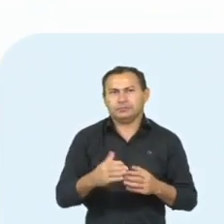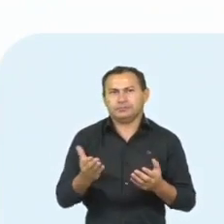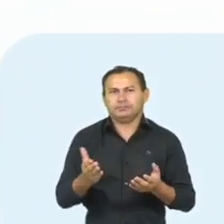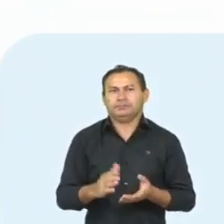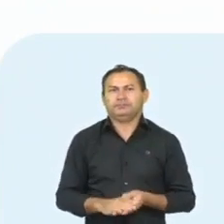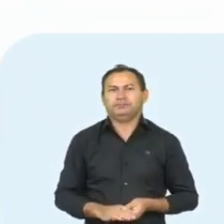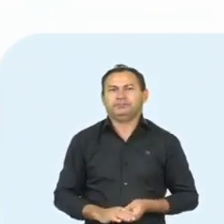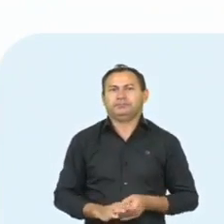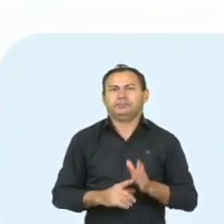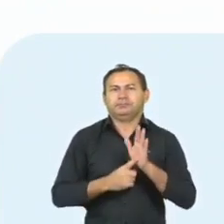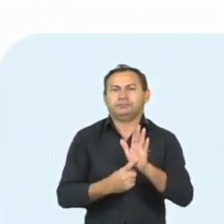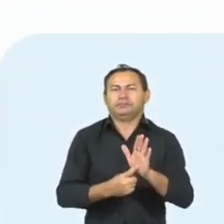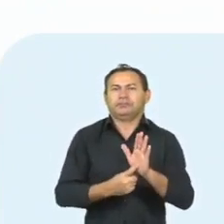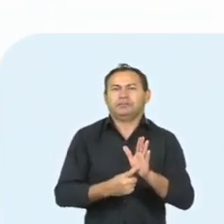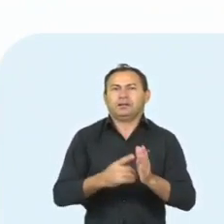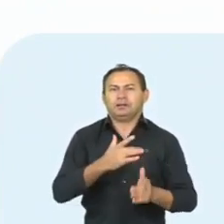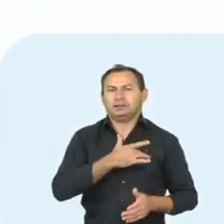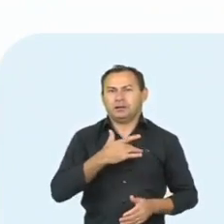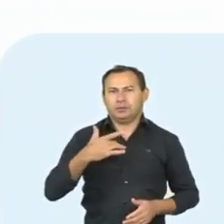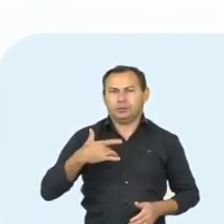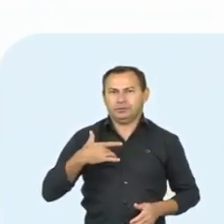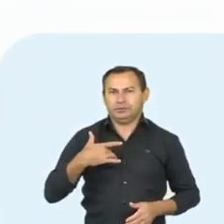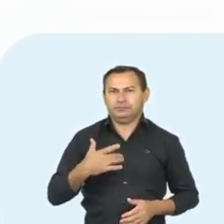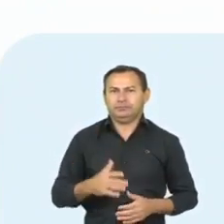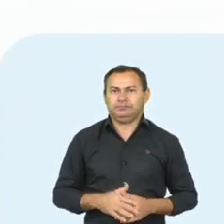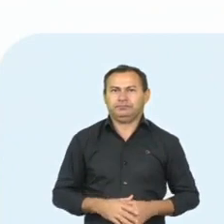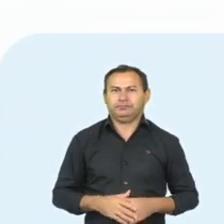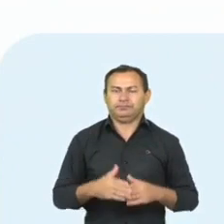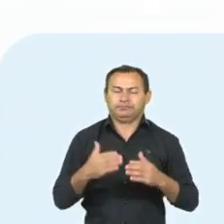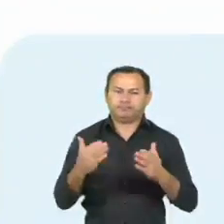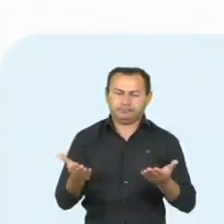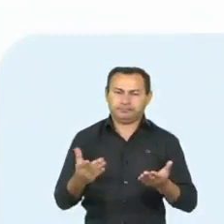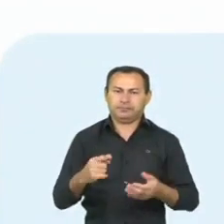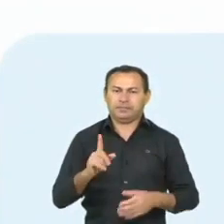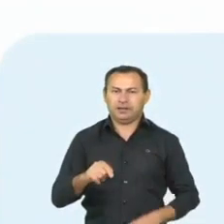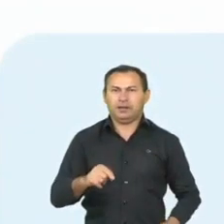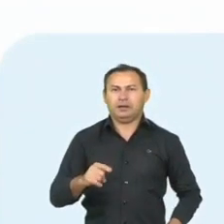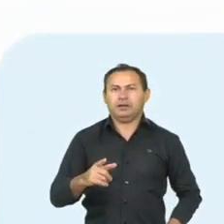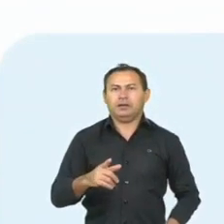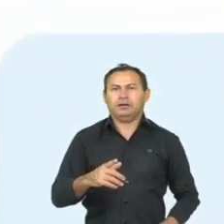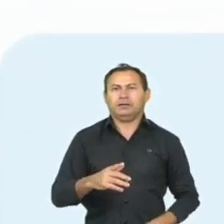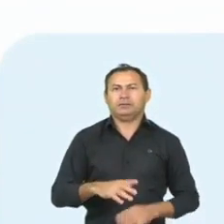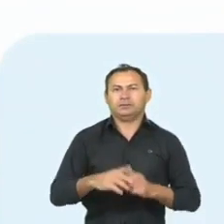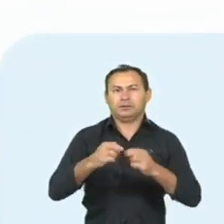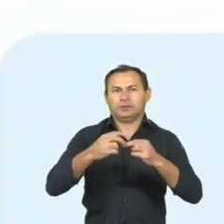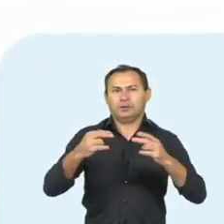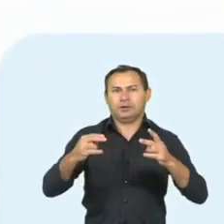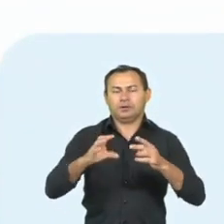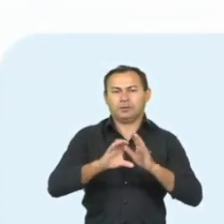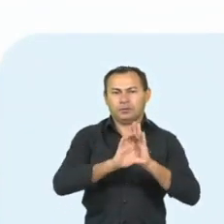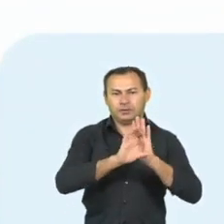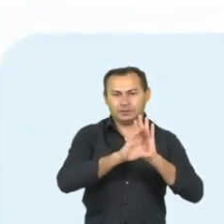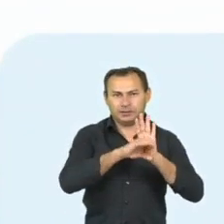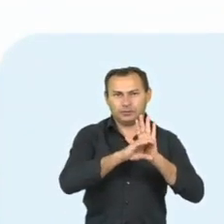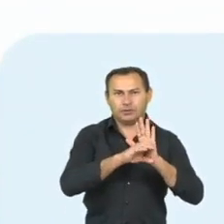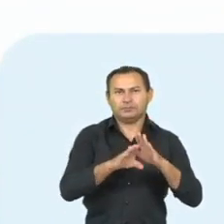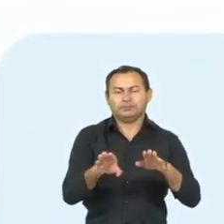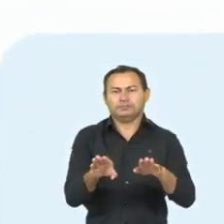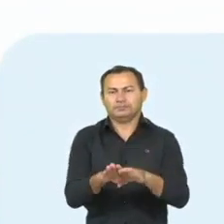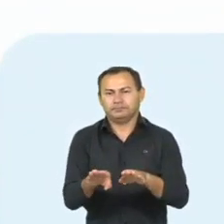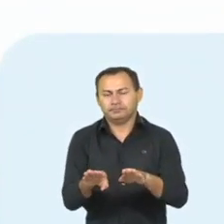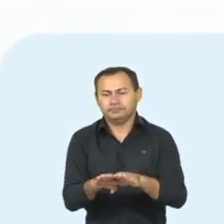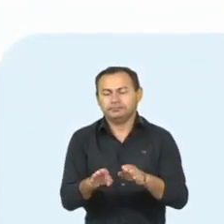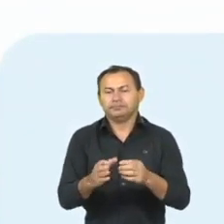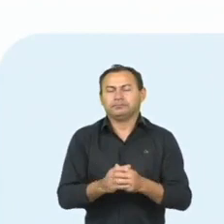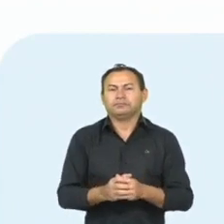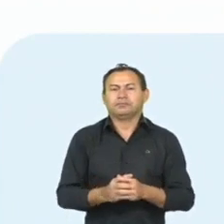difícil mensurar a saúde, né? Então, tanto no seu aspecto conceitual, como